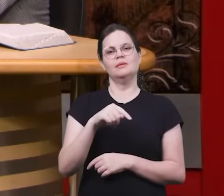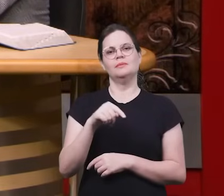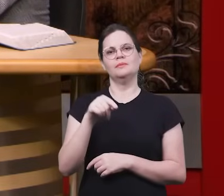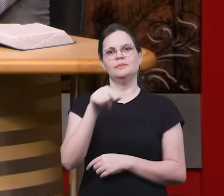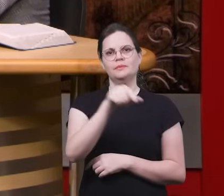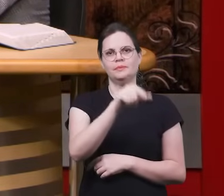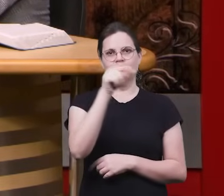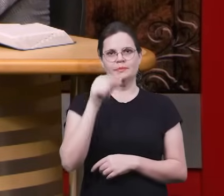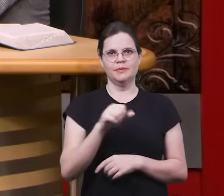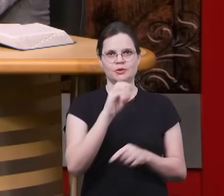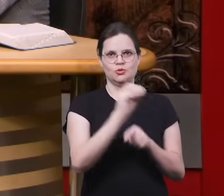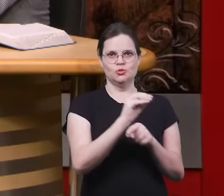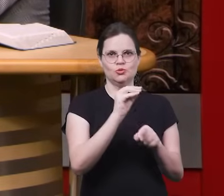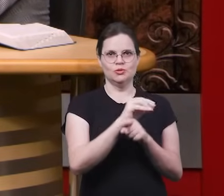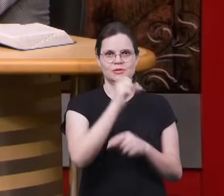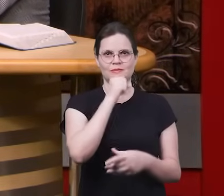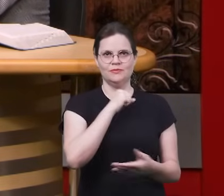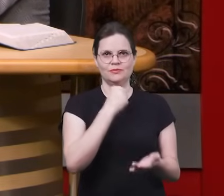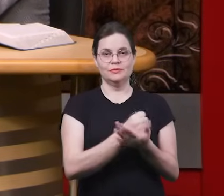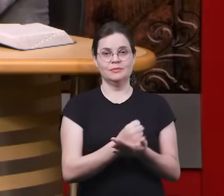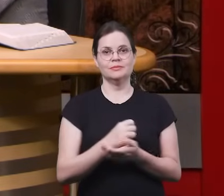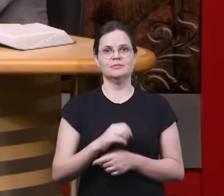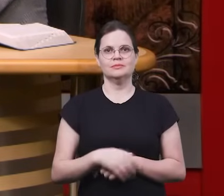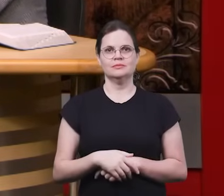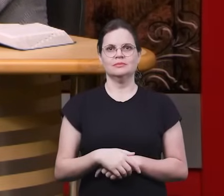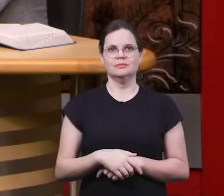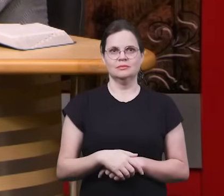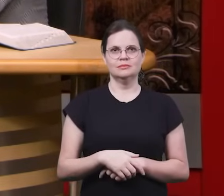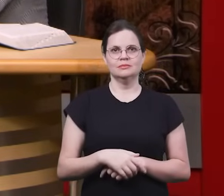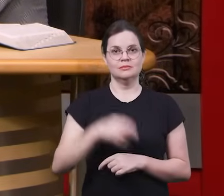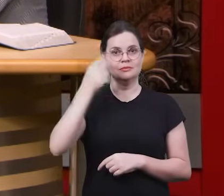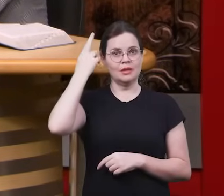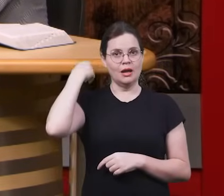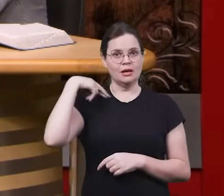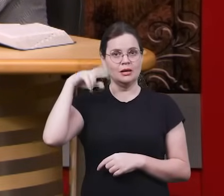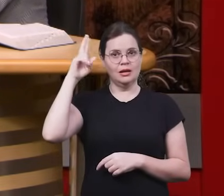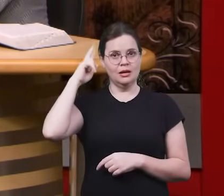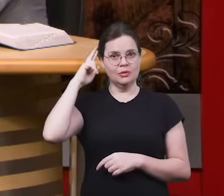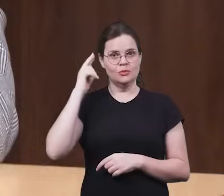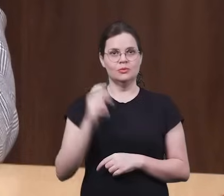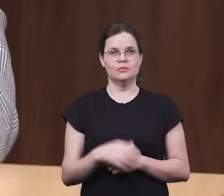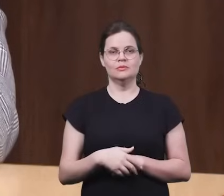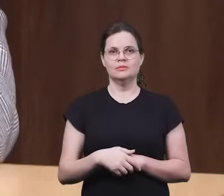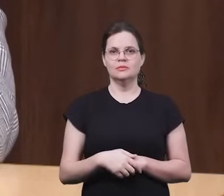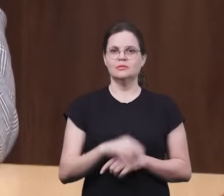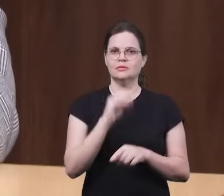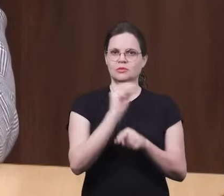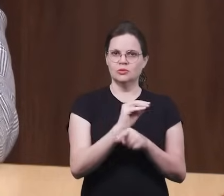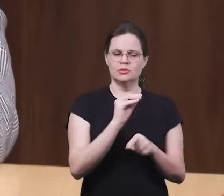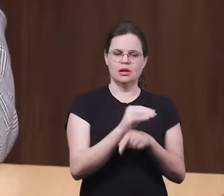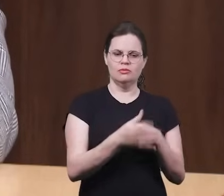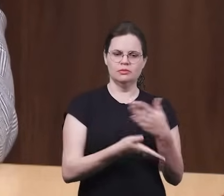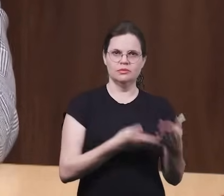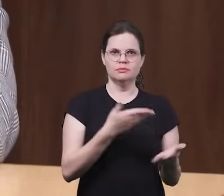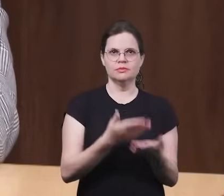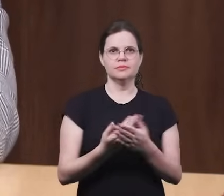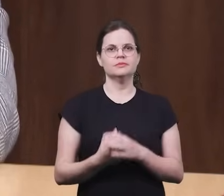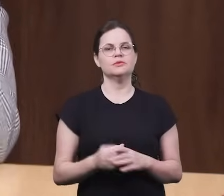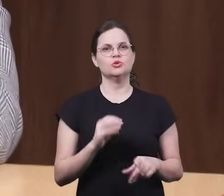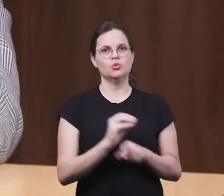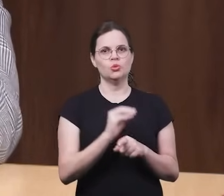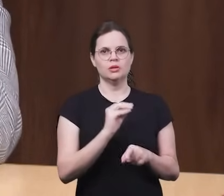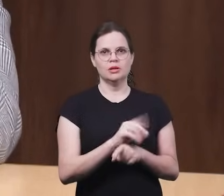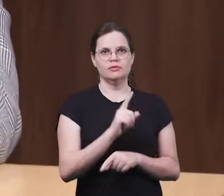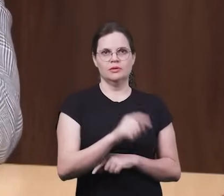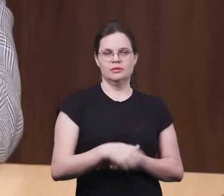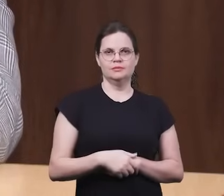Velho Testamento. Exatamente. Não é? Então, Raquel e Rebeca, que eram... Elas cuidavam também. Exato.